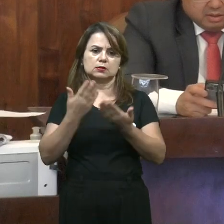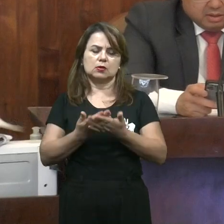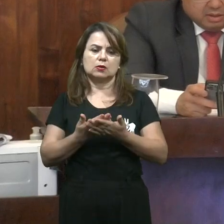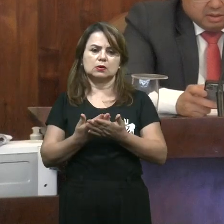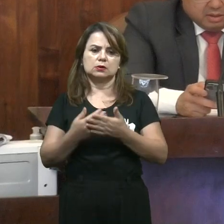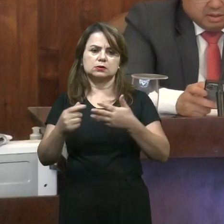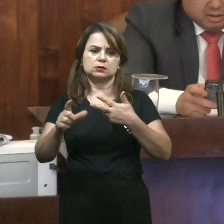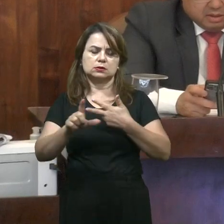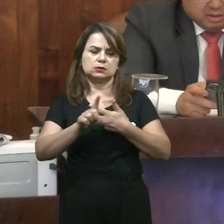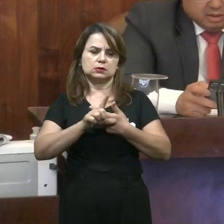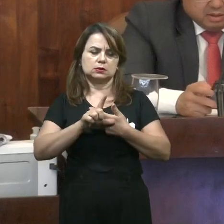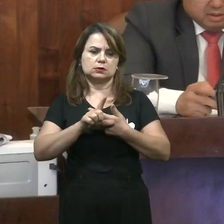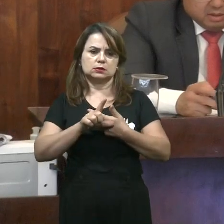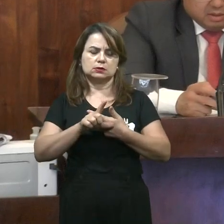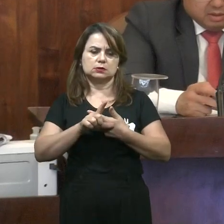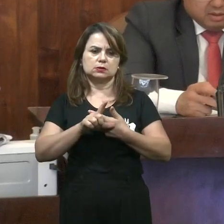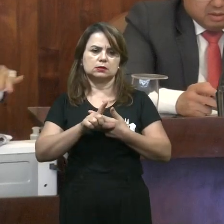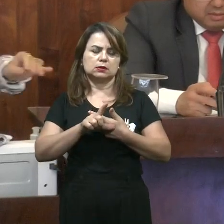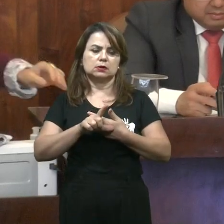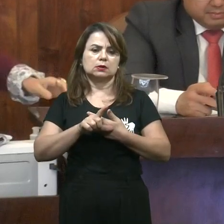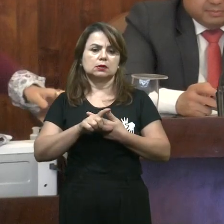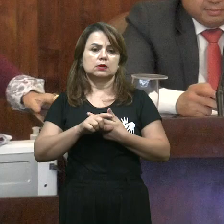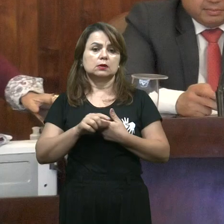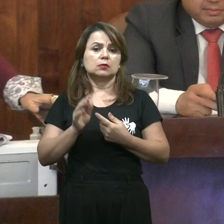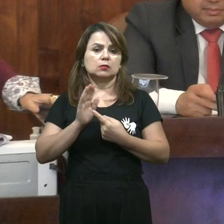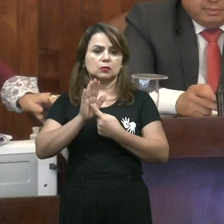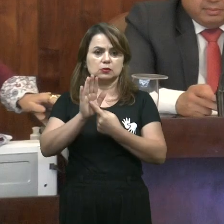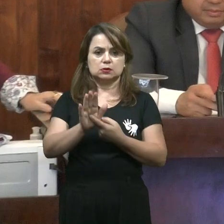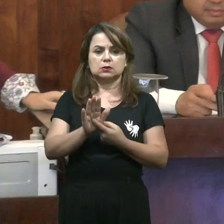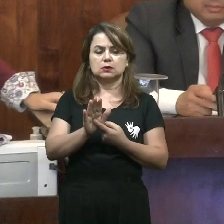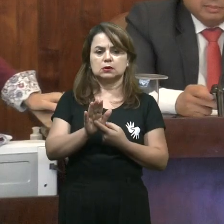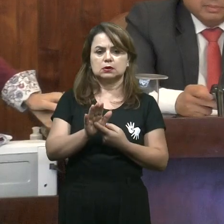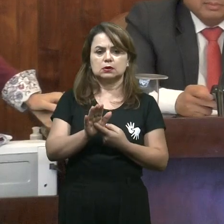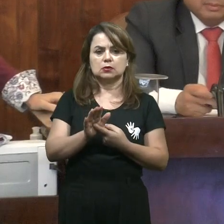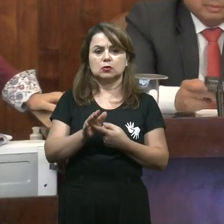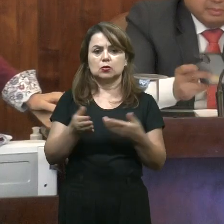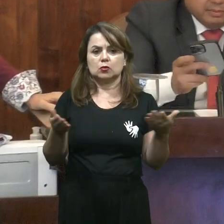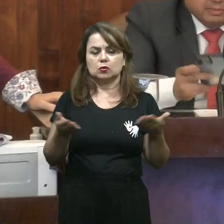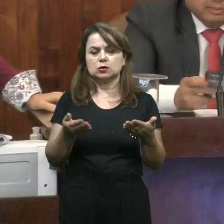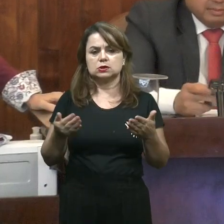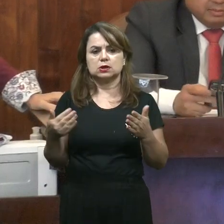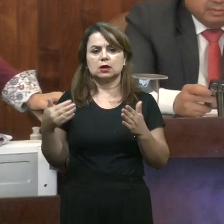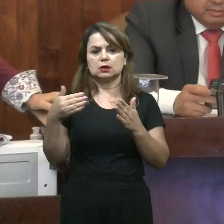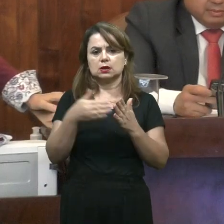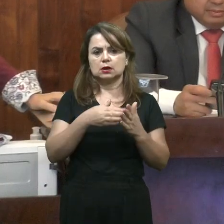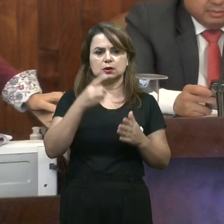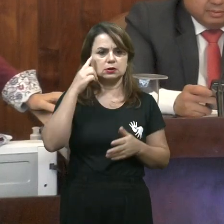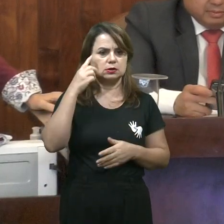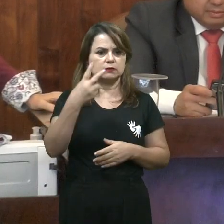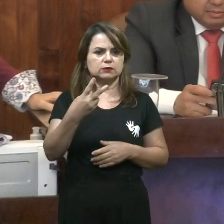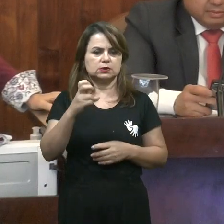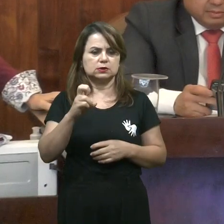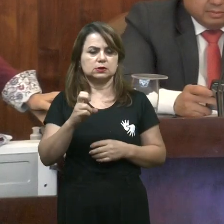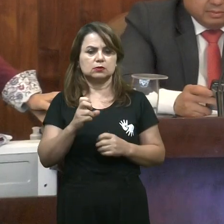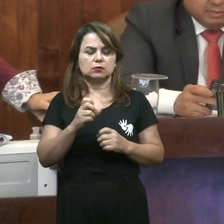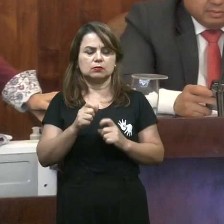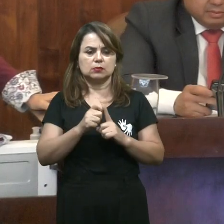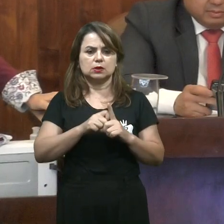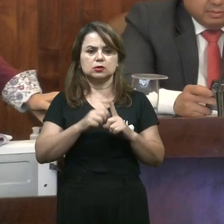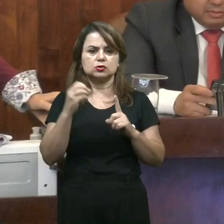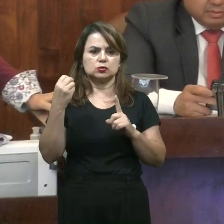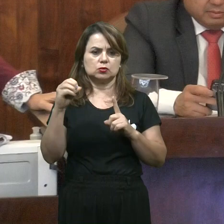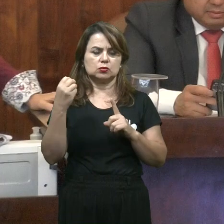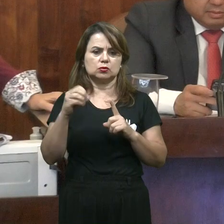Legislativo, realizar de hoje até o dia 25 de outubro, a exposição Relembro